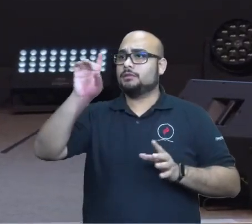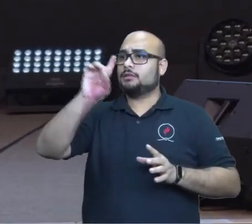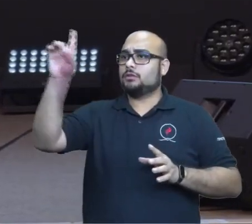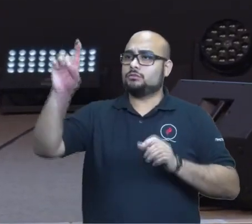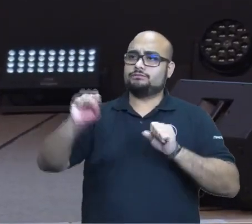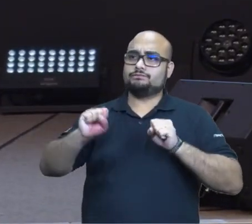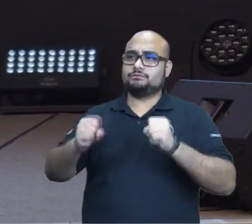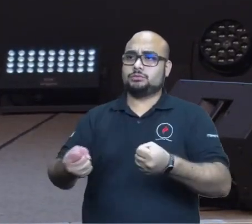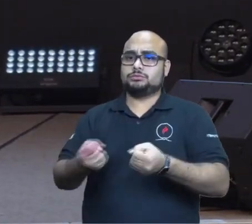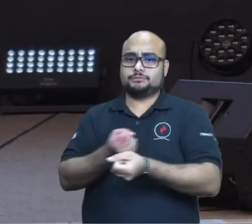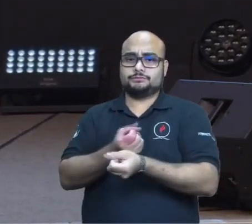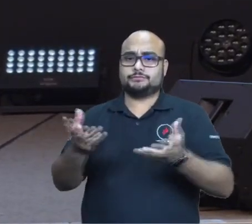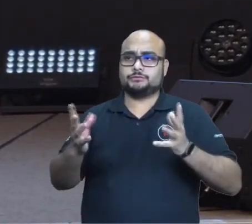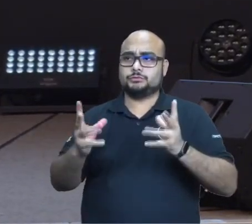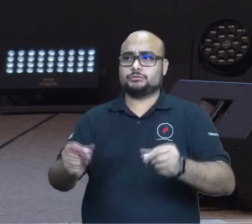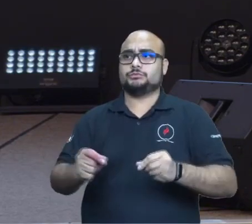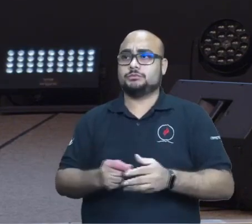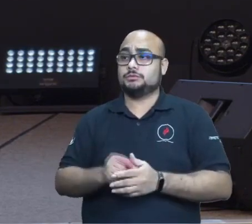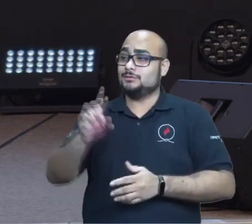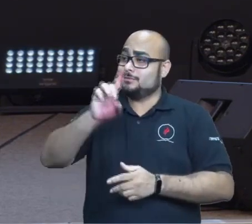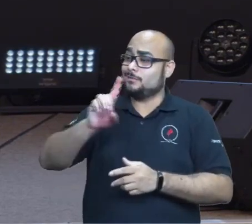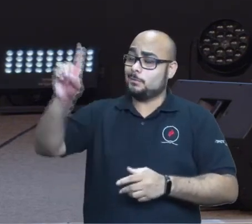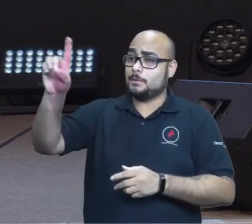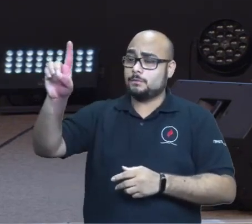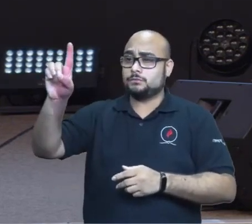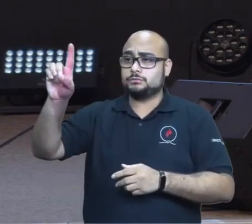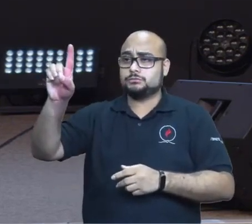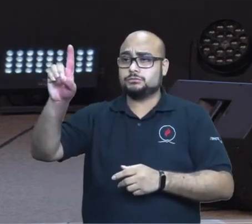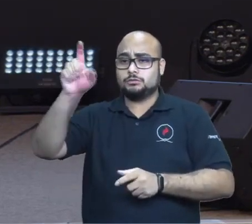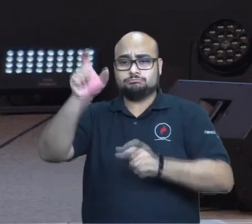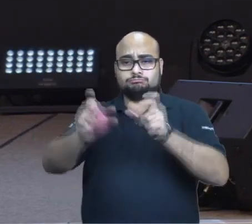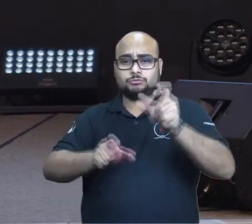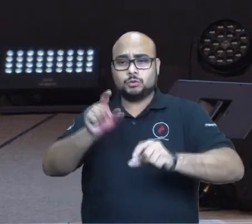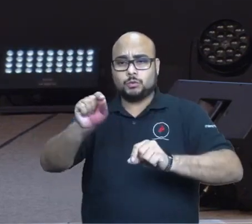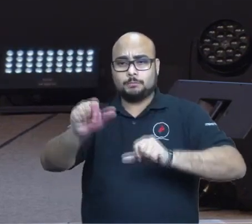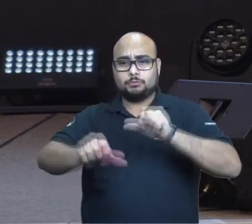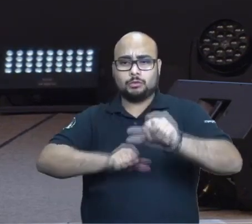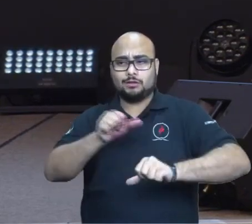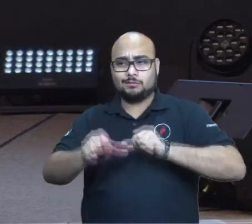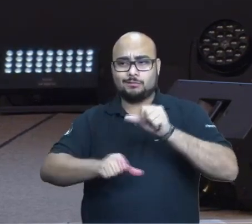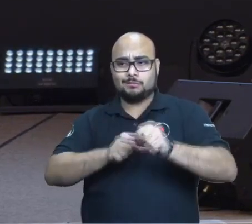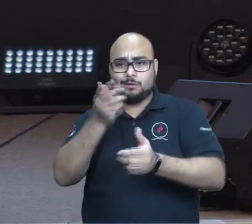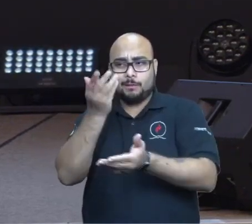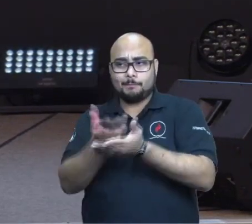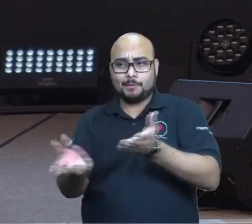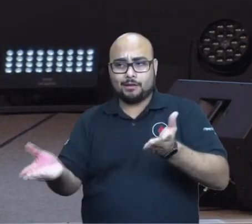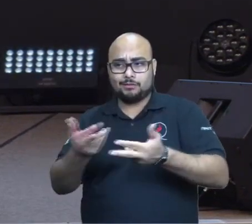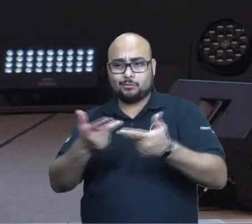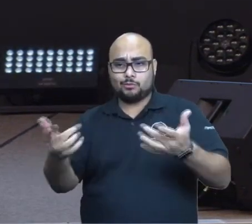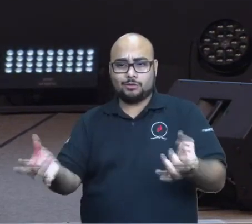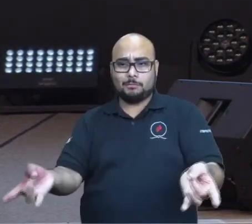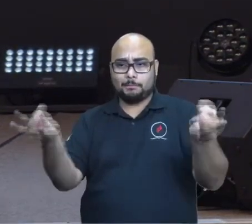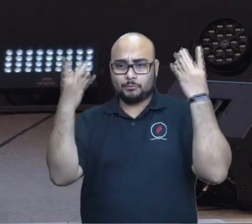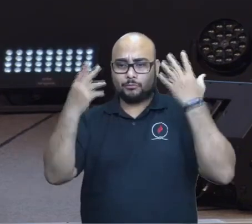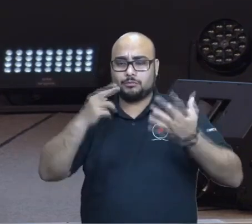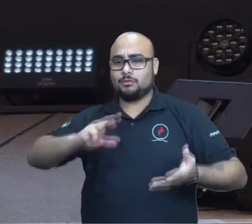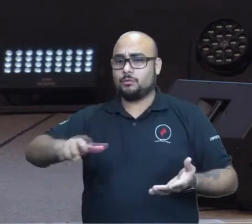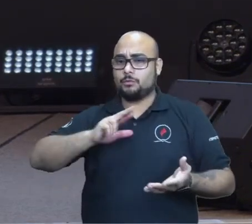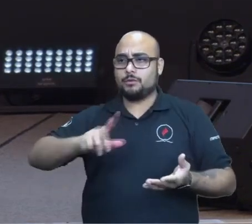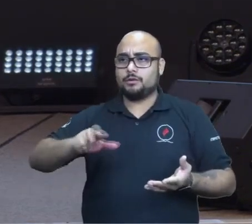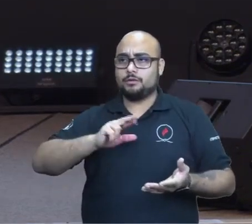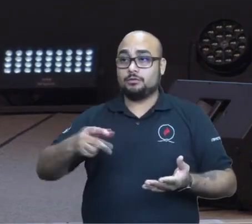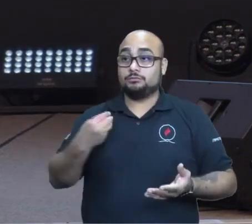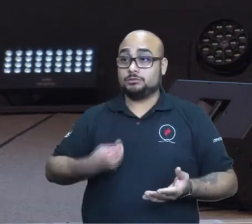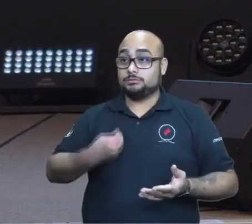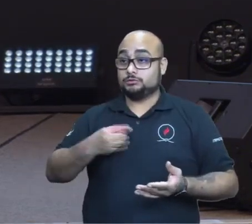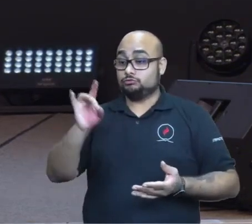isso é Deus te tornando uma pessoa que não ignora não ignora as suas perdas não ignora seus problemas não vive de